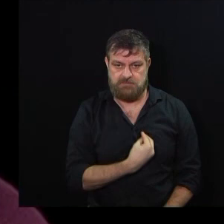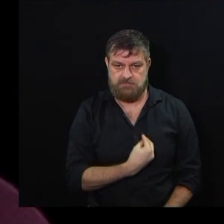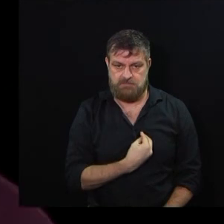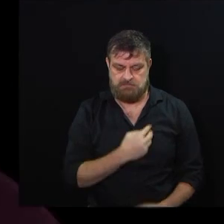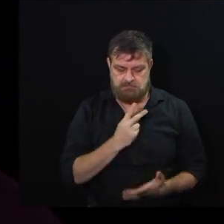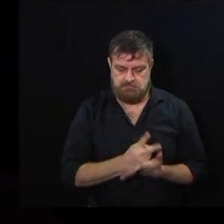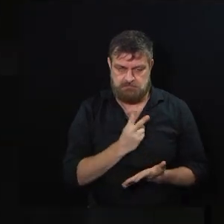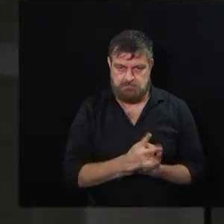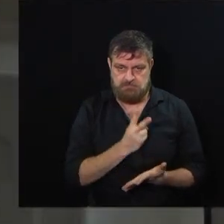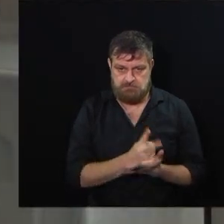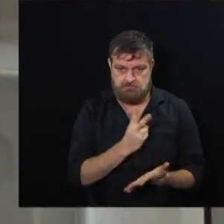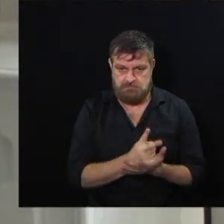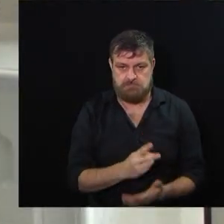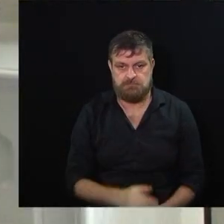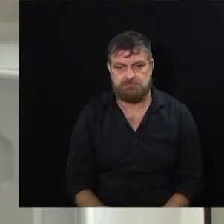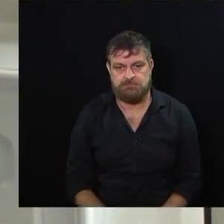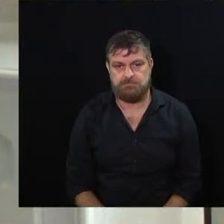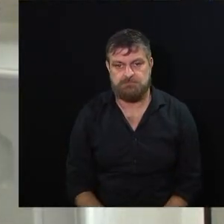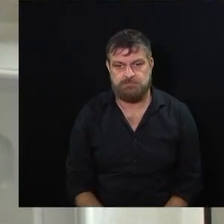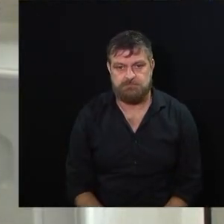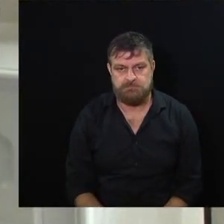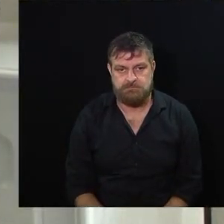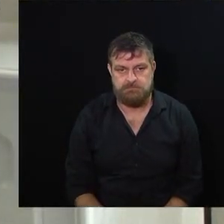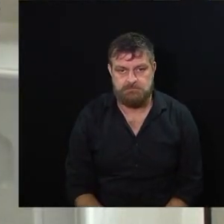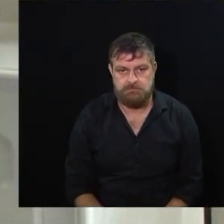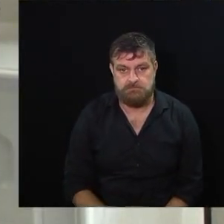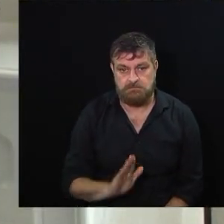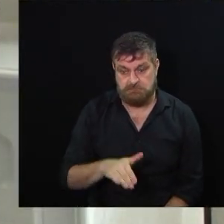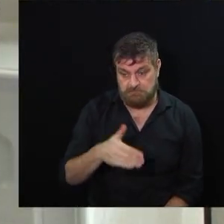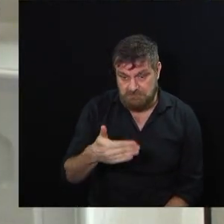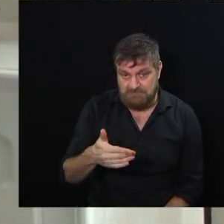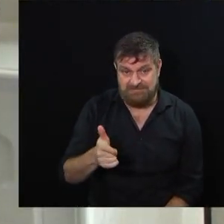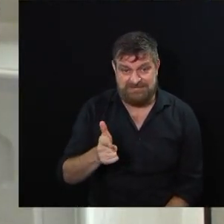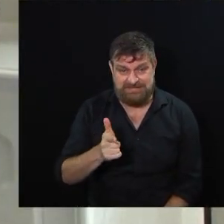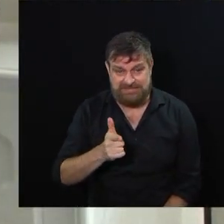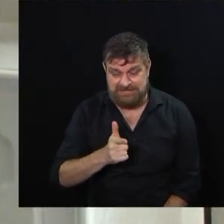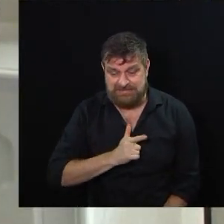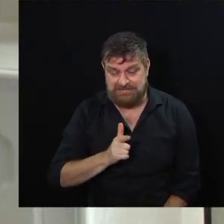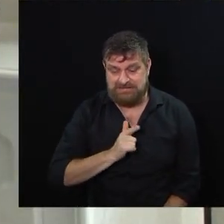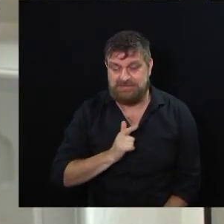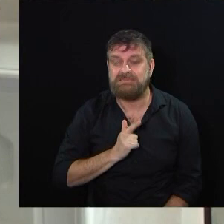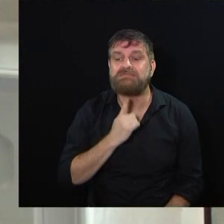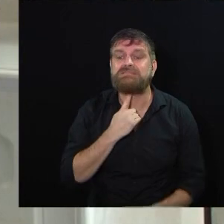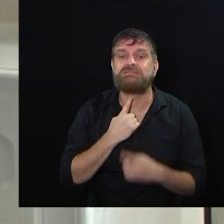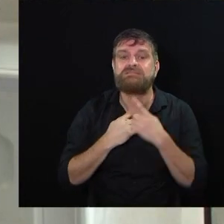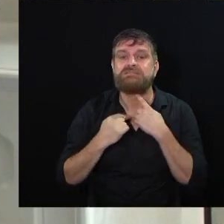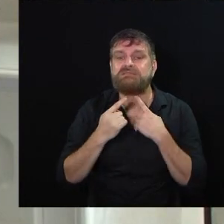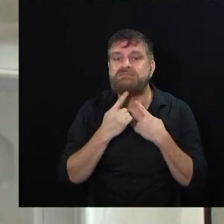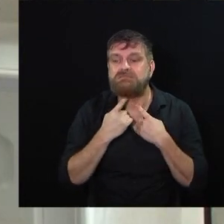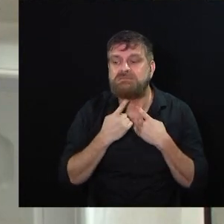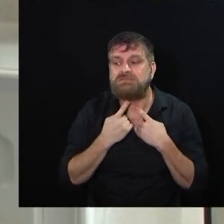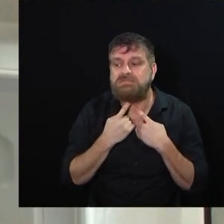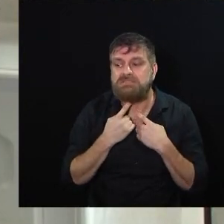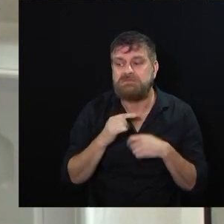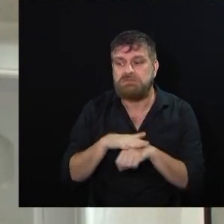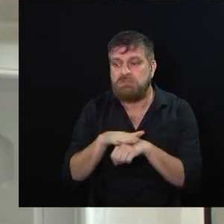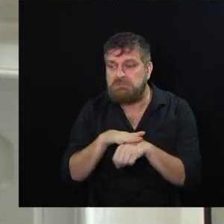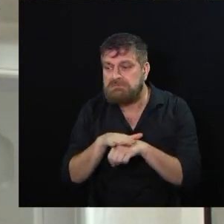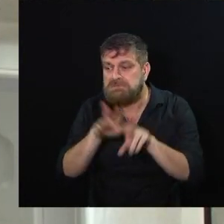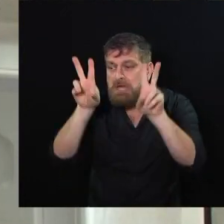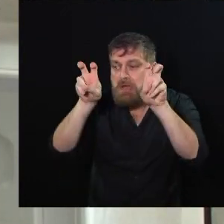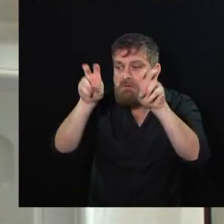aqui. Quando eu tenho essa disponibilidade para falar de morte, quando eu tenho essa abertura para